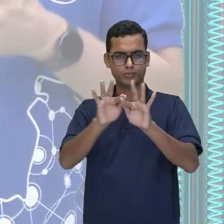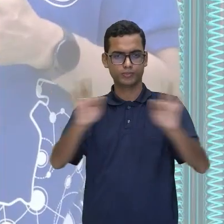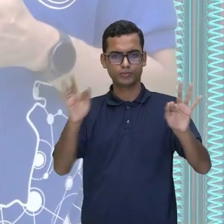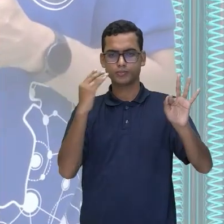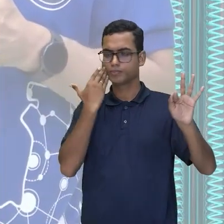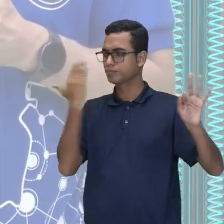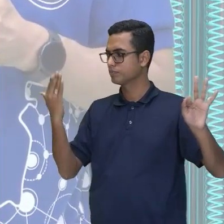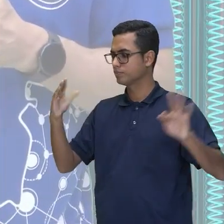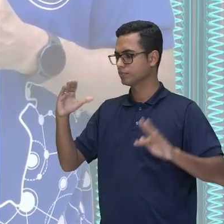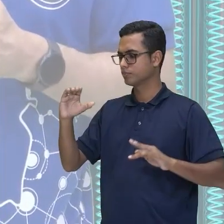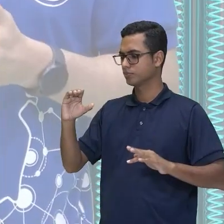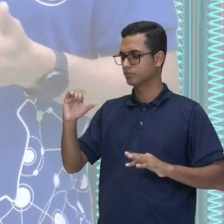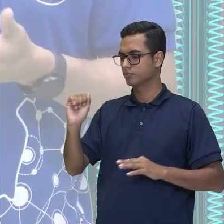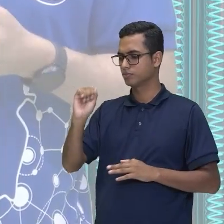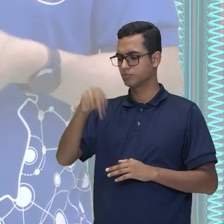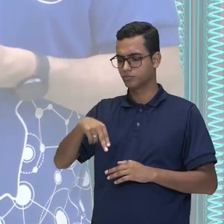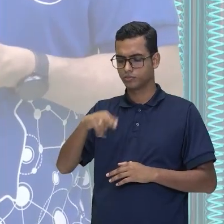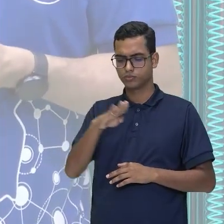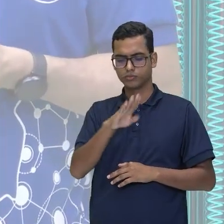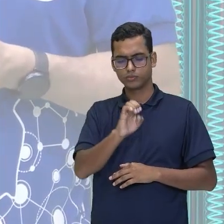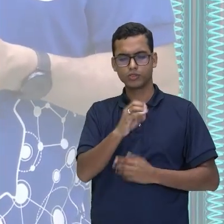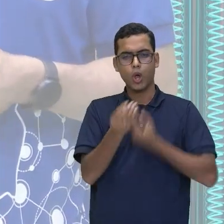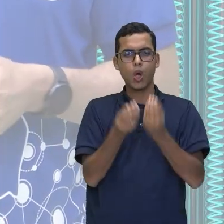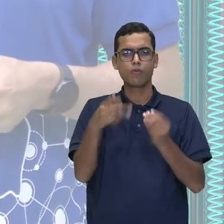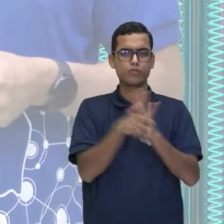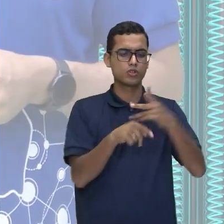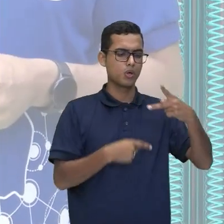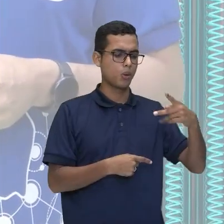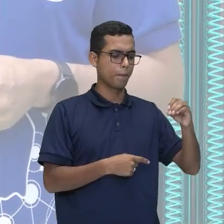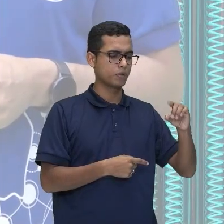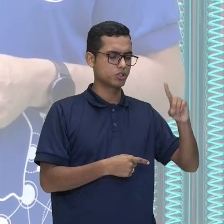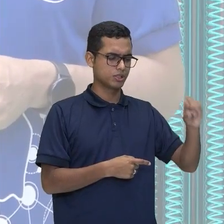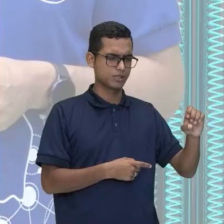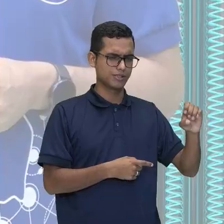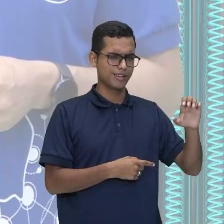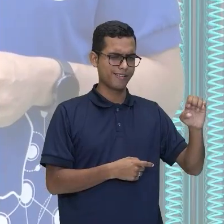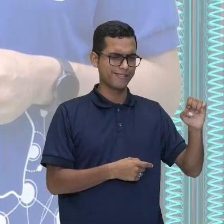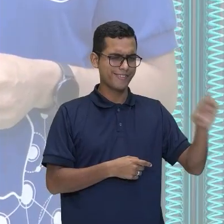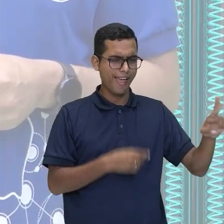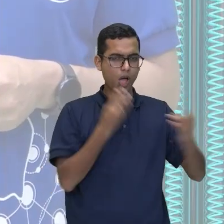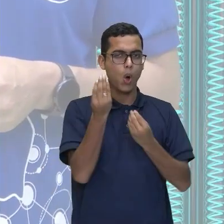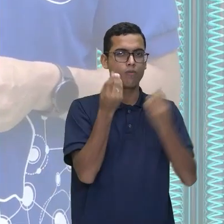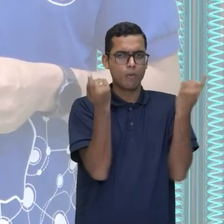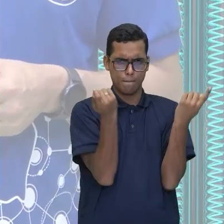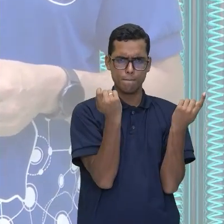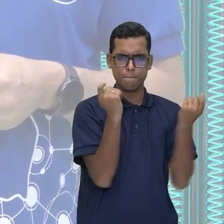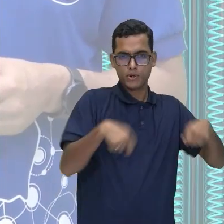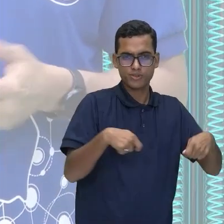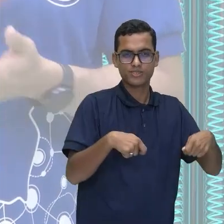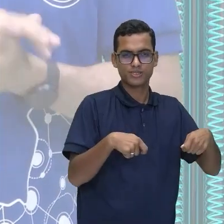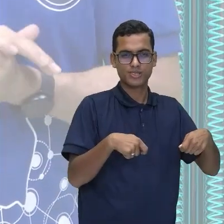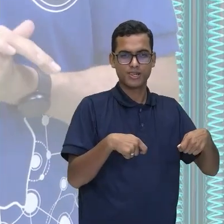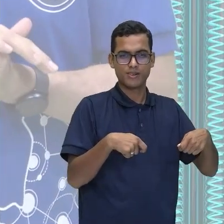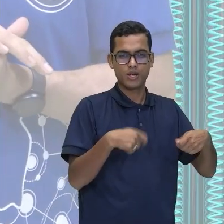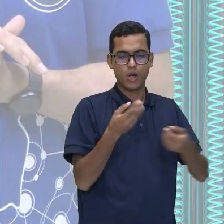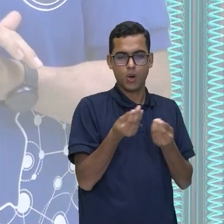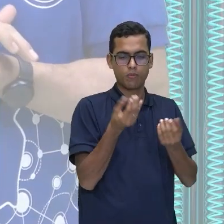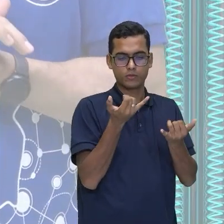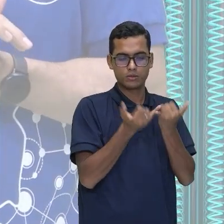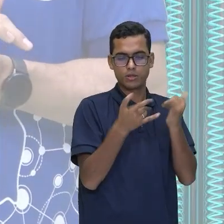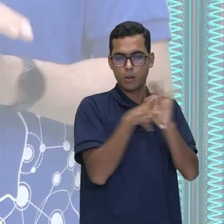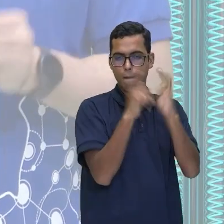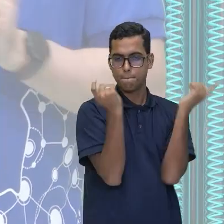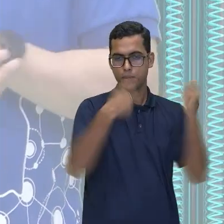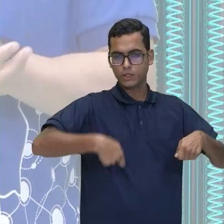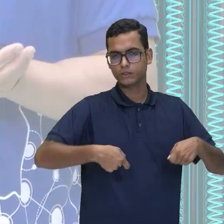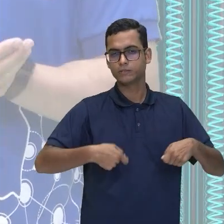uma possibilidade. Então, o verbo modal can também é utilizado aqui para indicar possibilidade de algo, tá